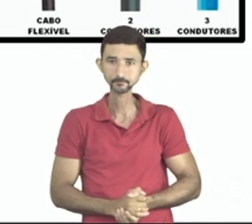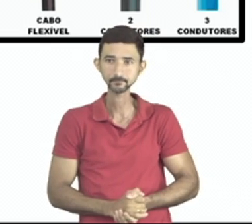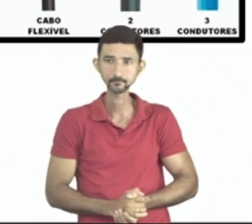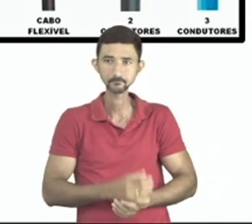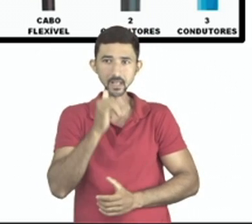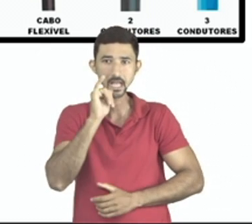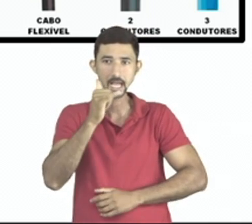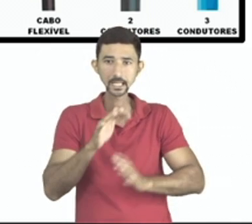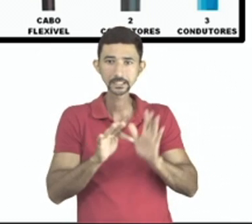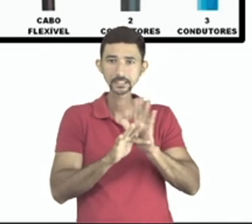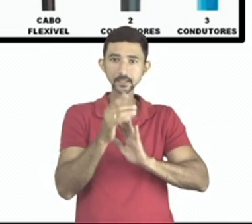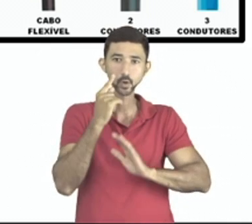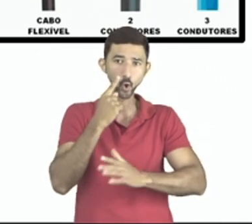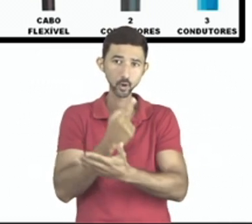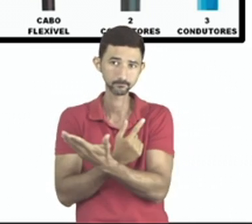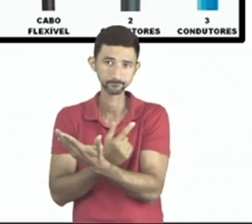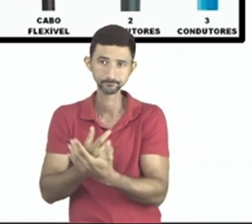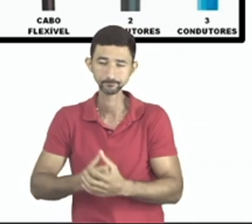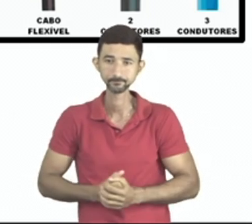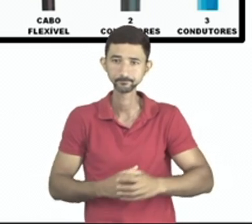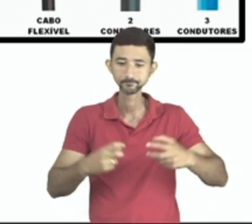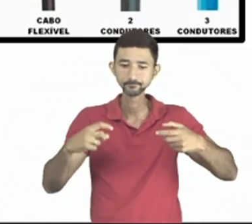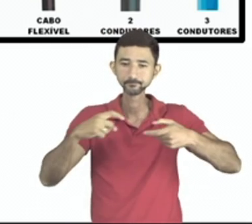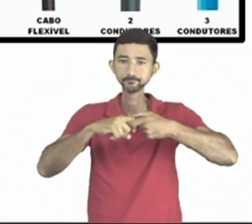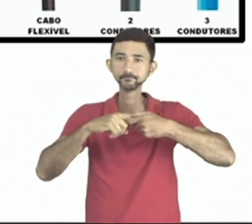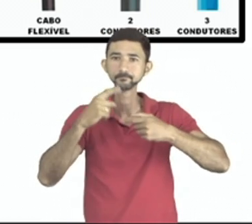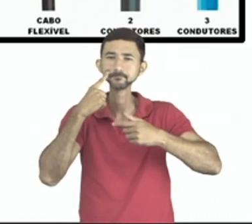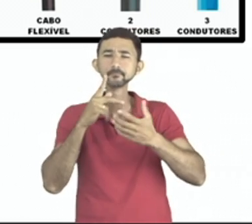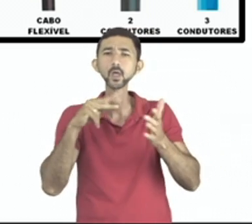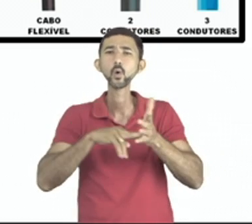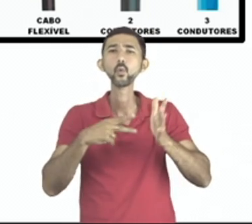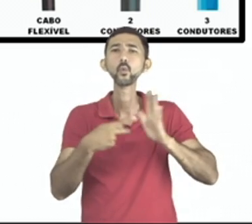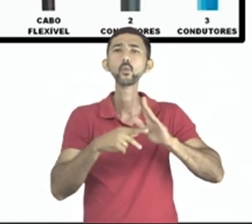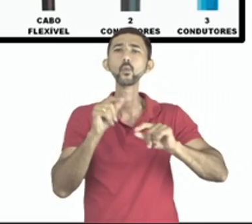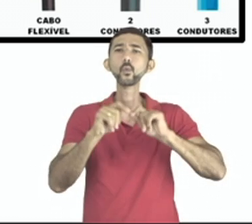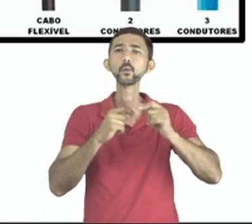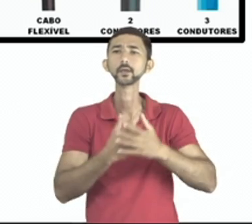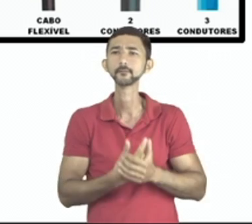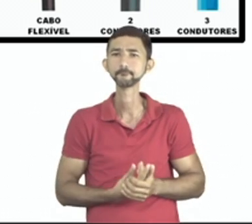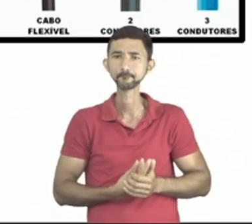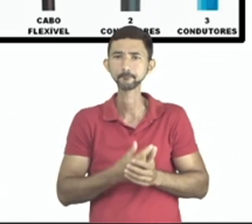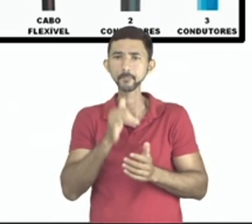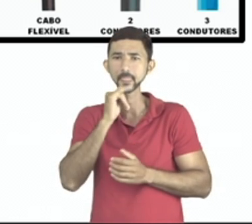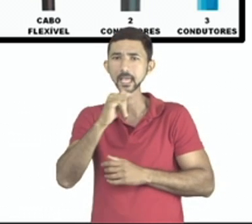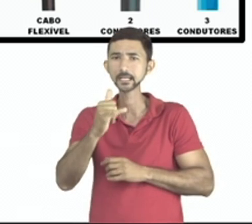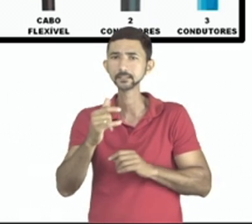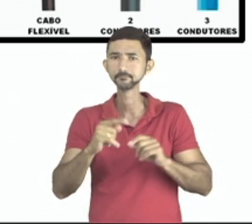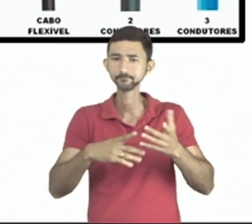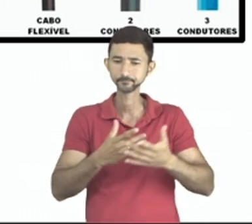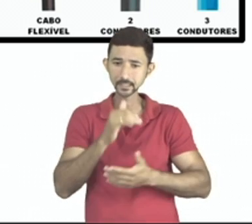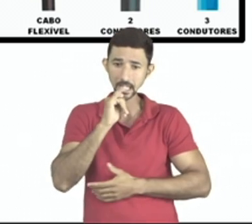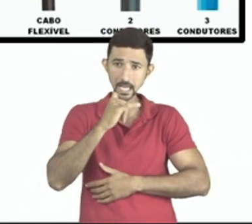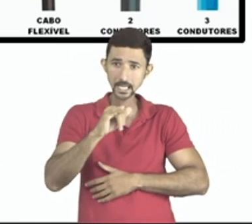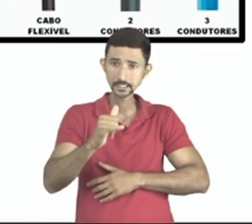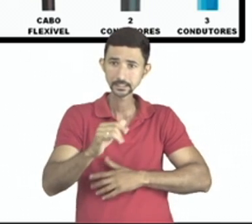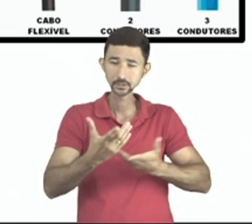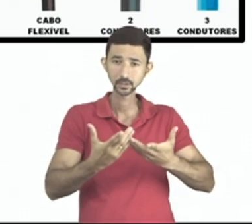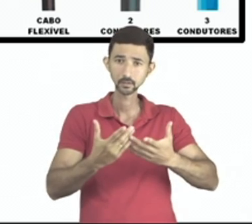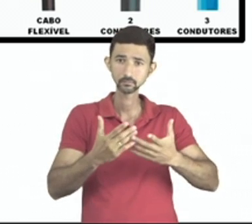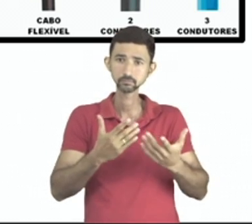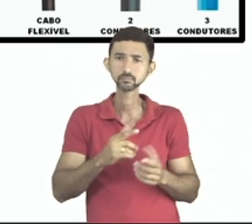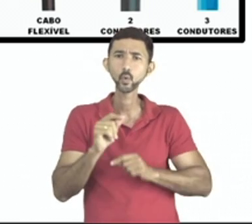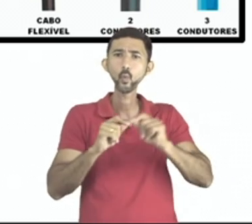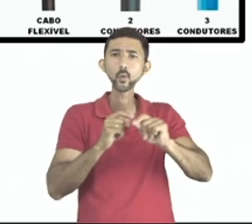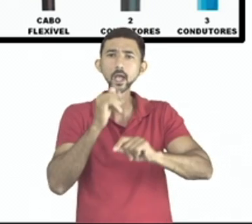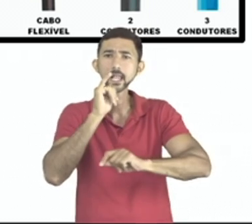e térmica. Condutibilidade elétrica, gente, significa conduzir eletricidade e calor. E